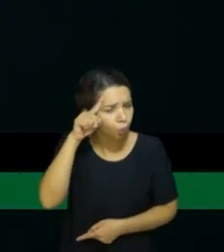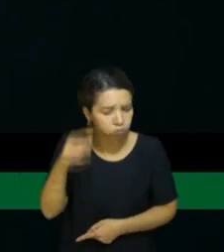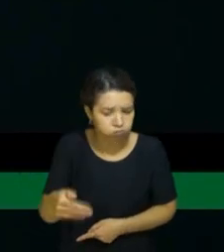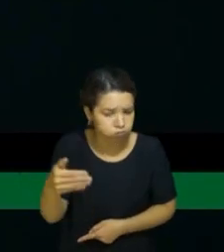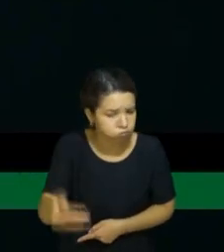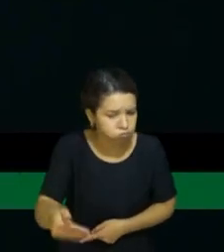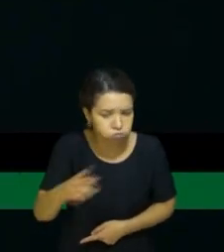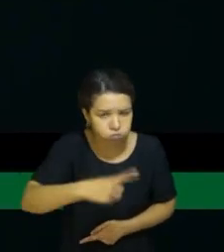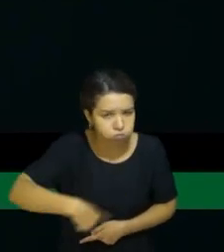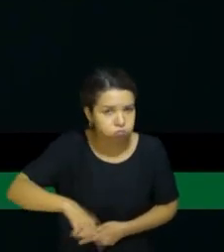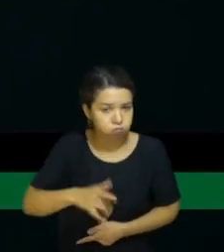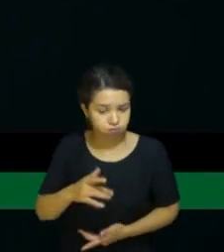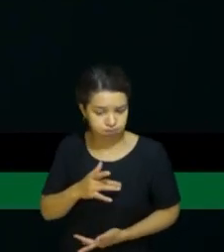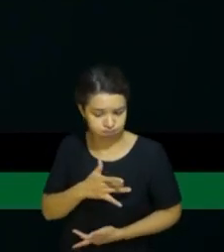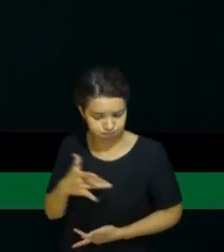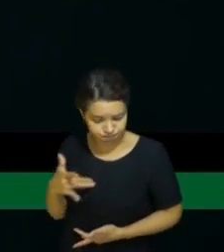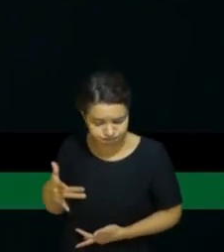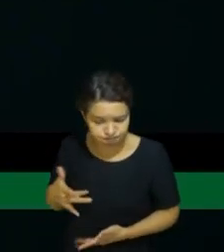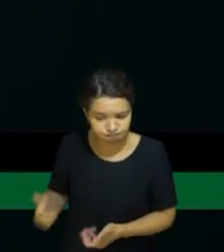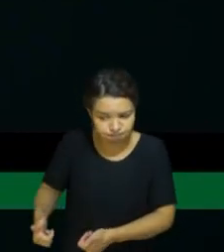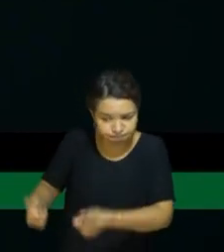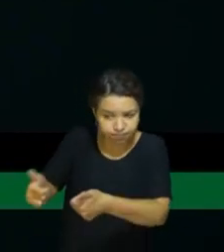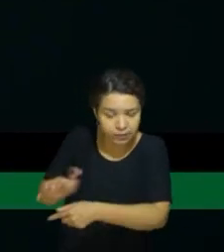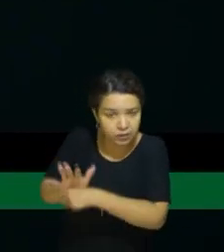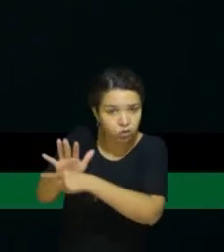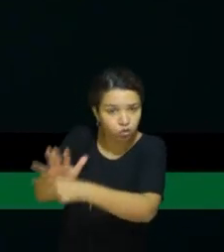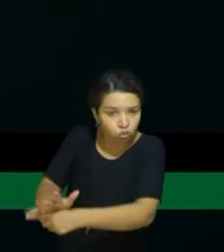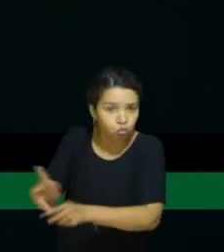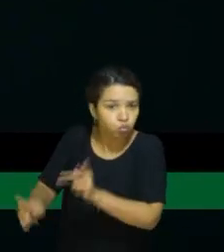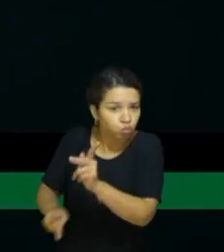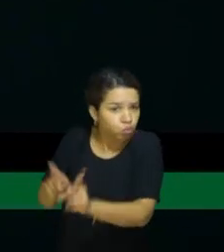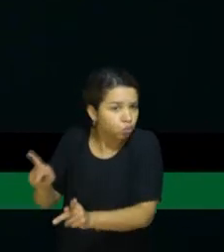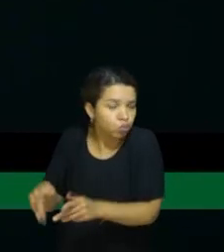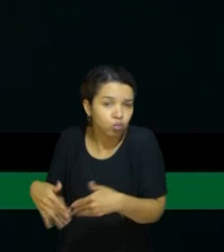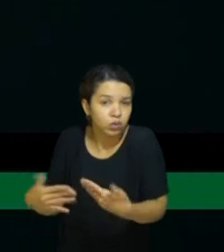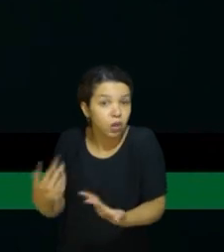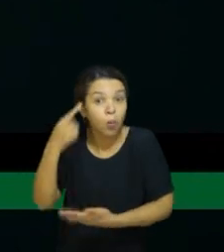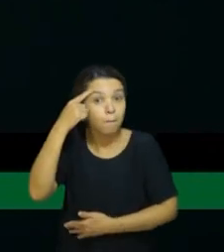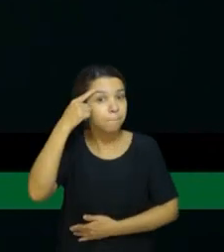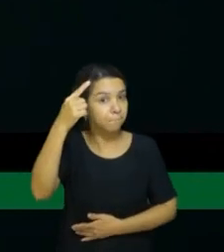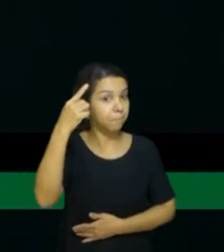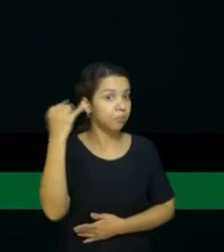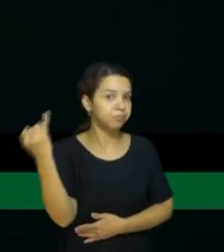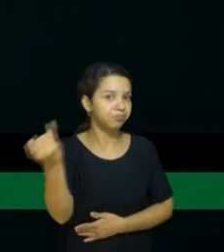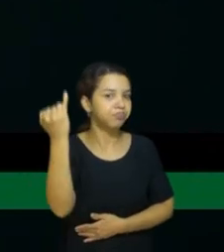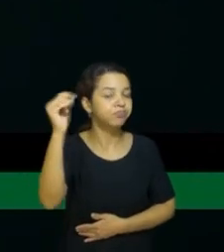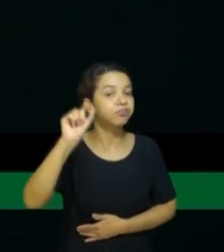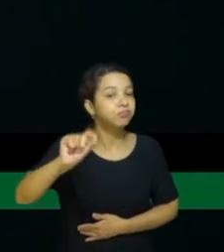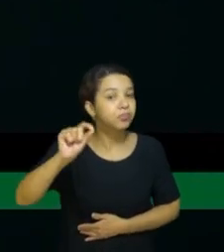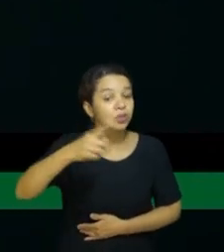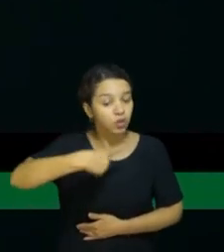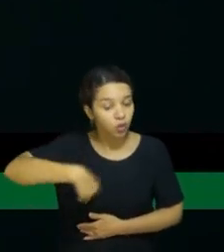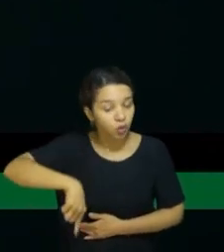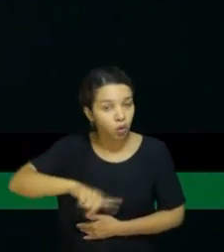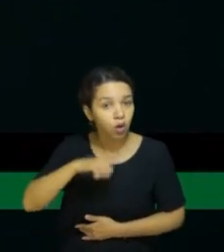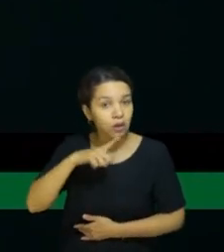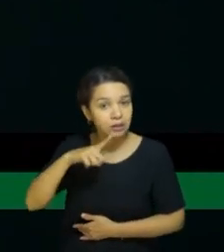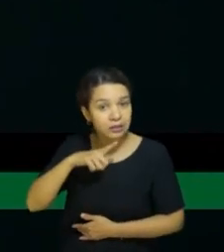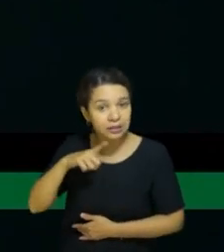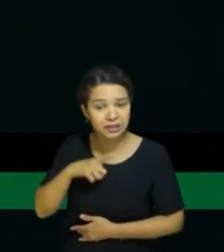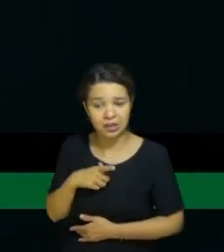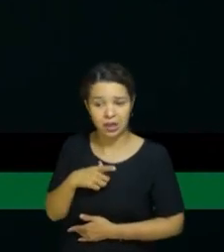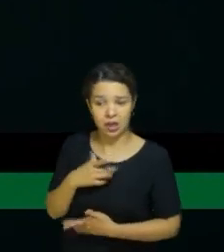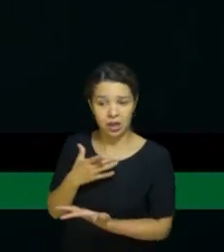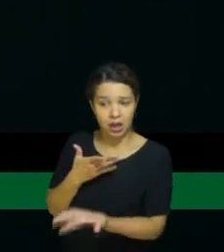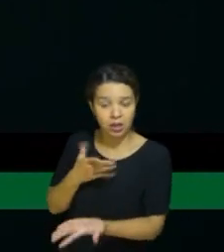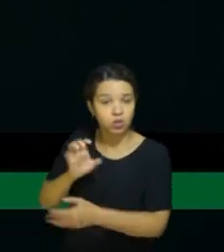mais saúde para os catarinenses e é importante lembrar nós encontramos o estado com uma fila de mais